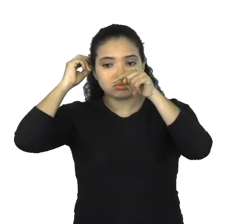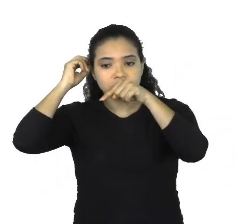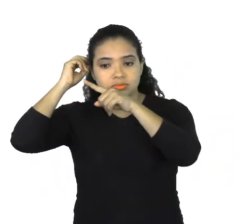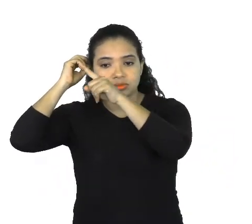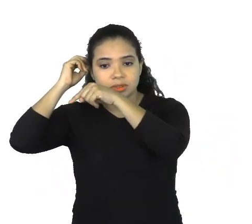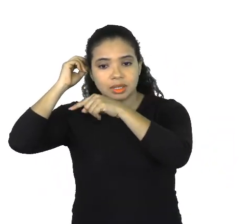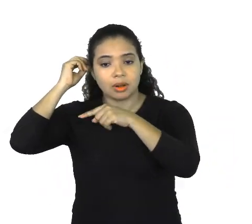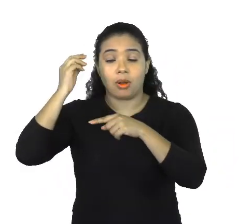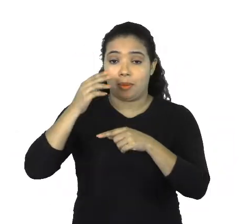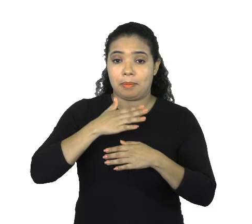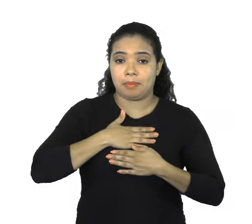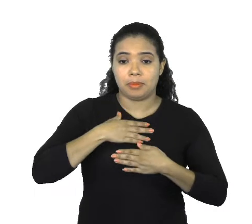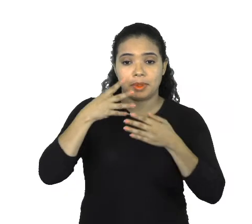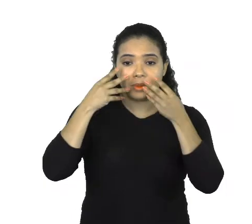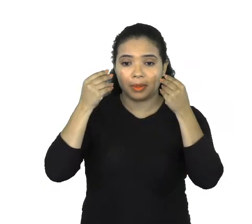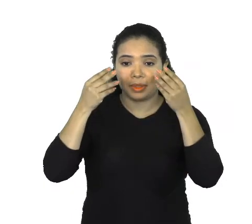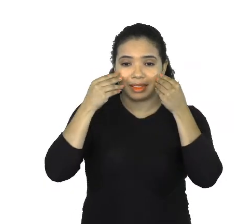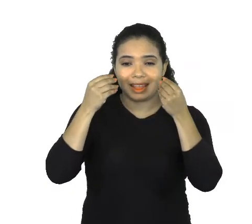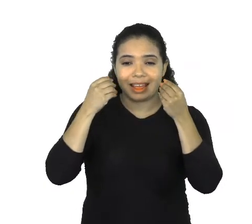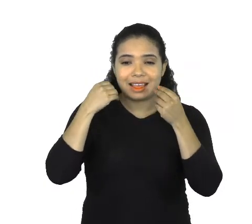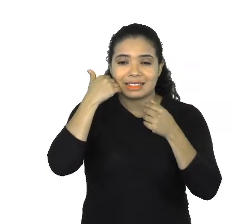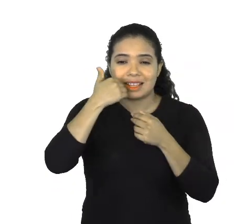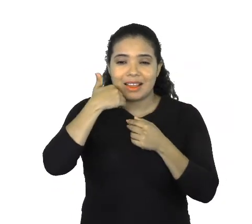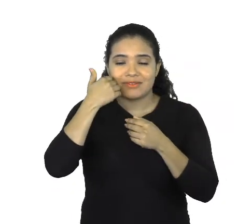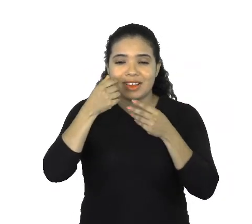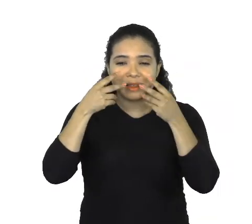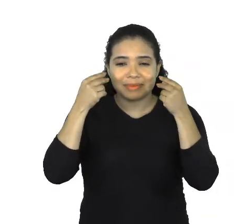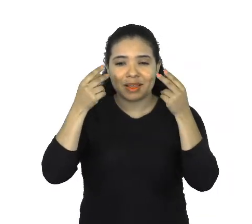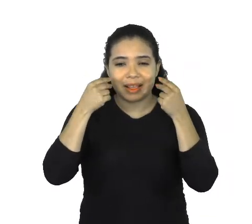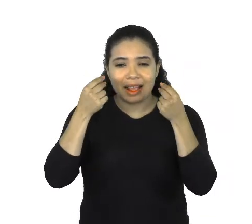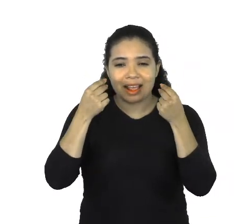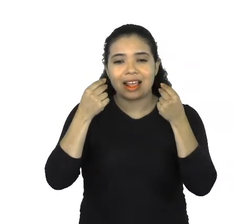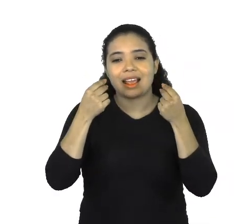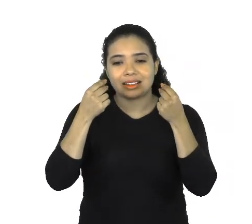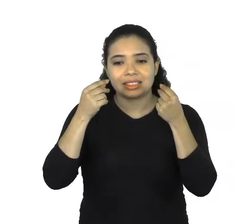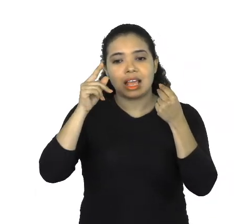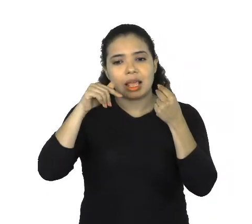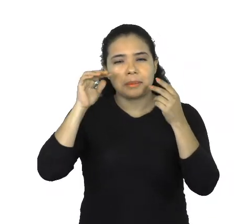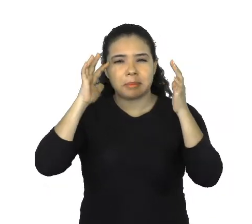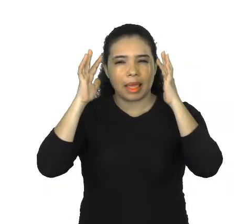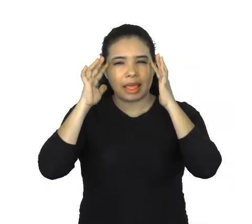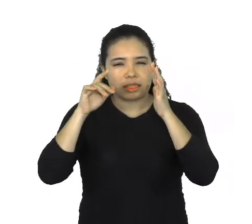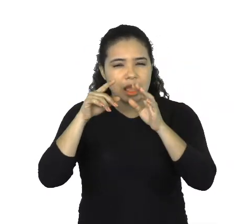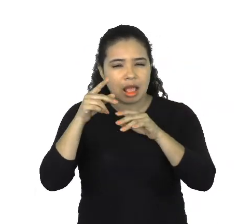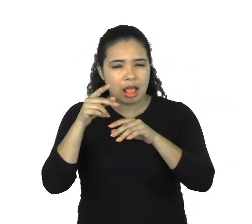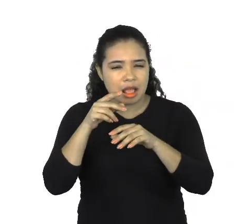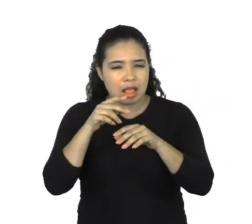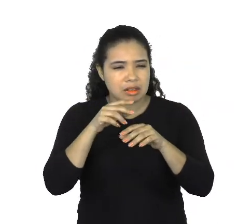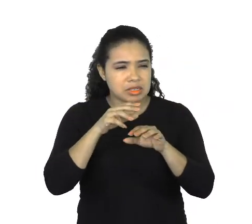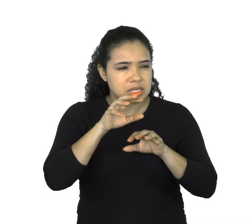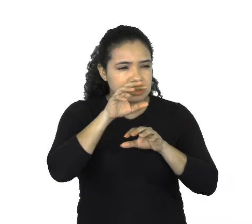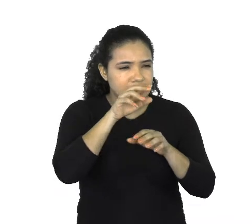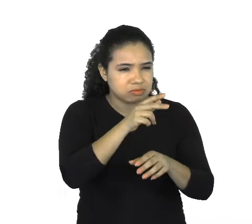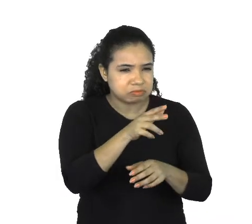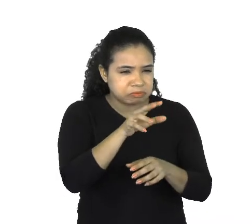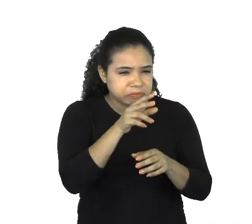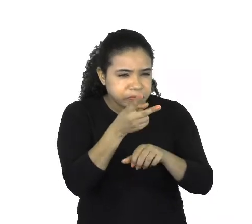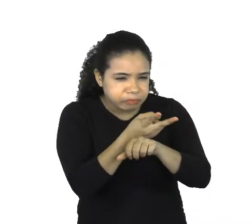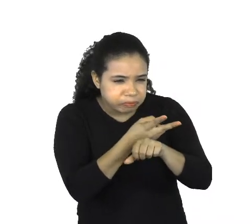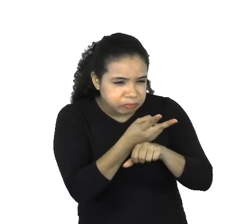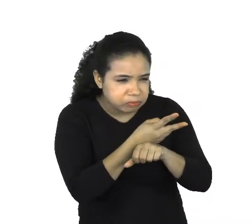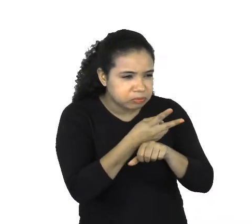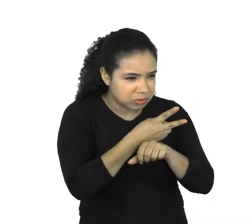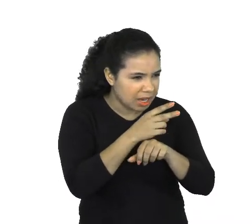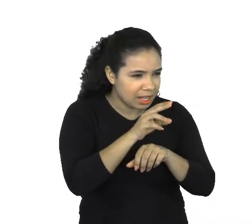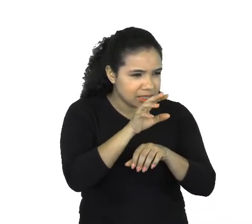Meu gato, um safado de bigode, pensa que é caçador. Vê se pode. Caçador de afagos, talvez